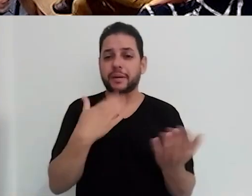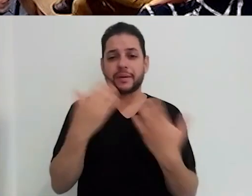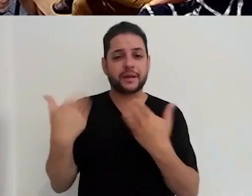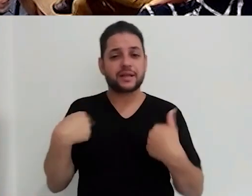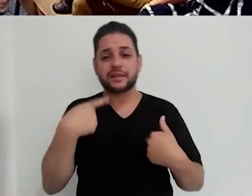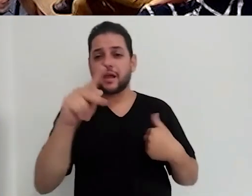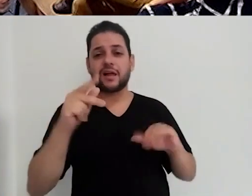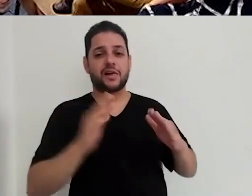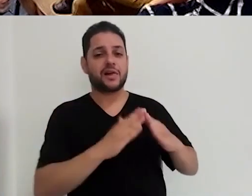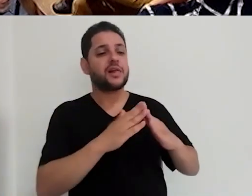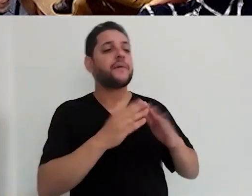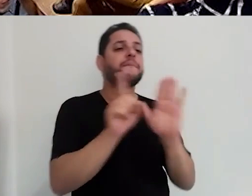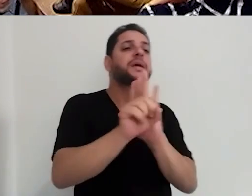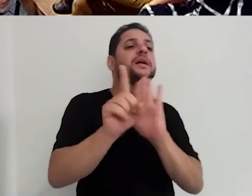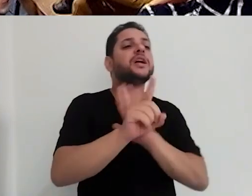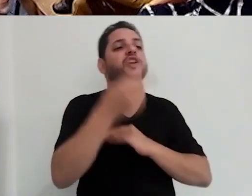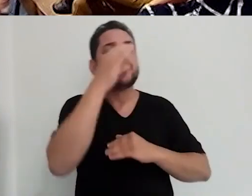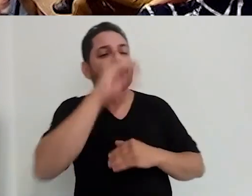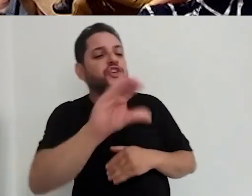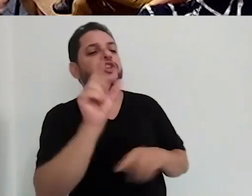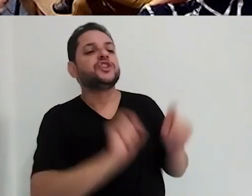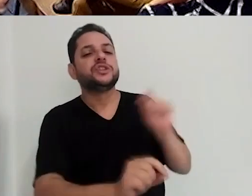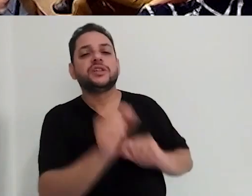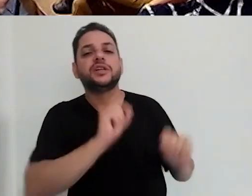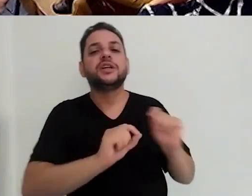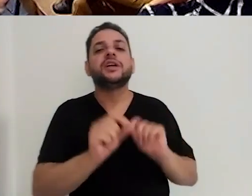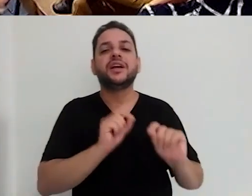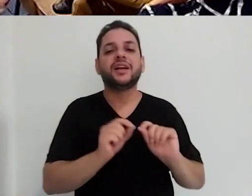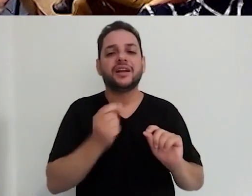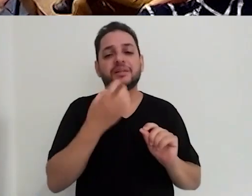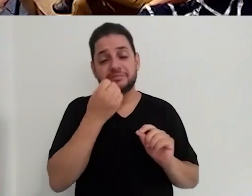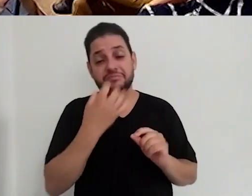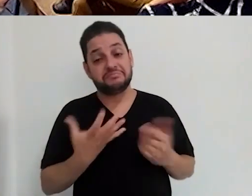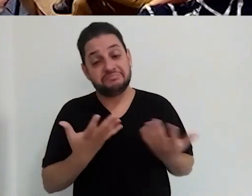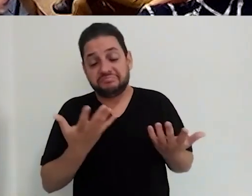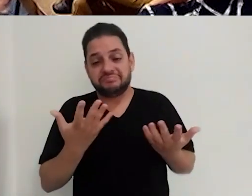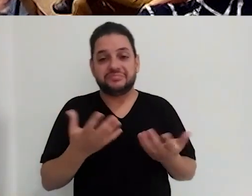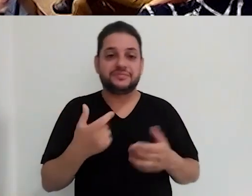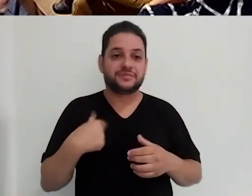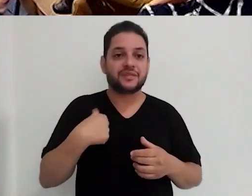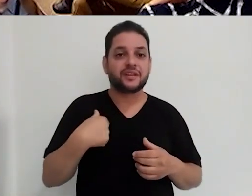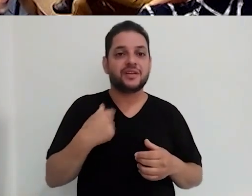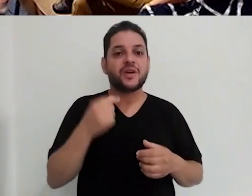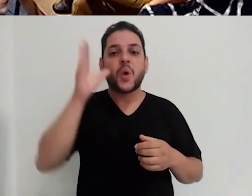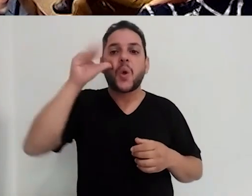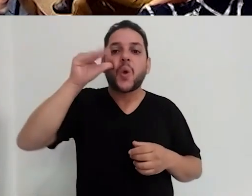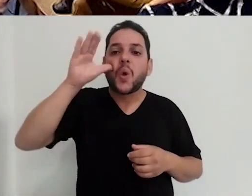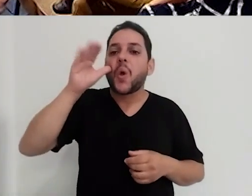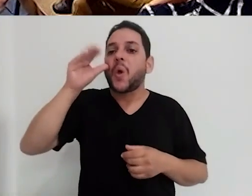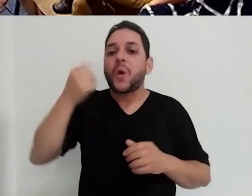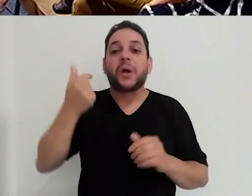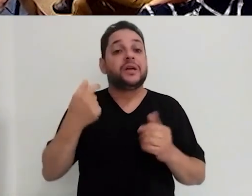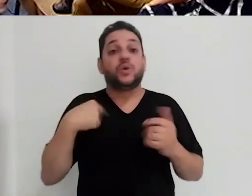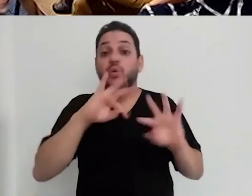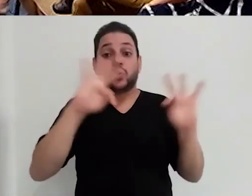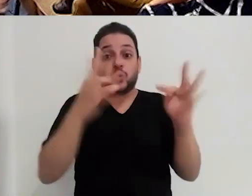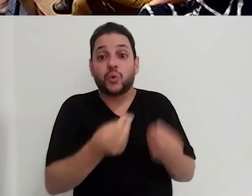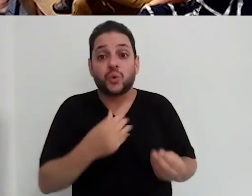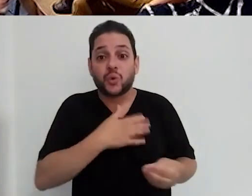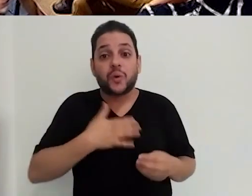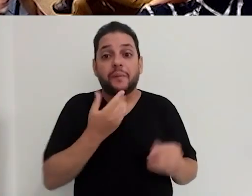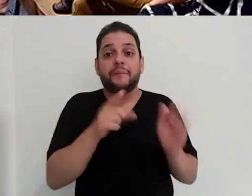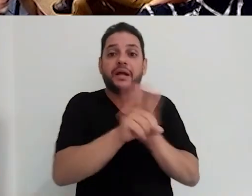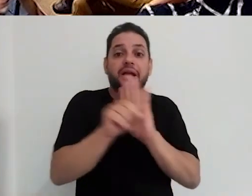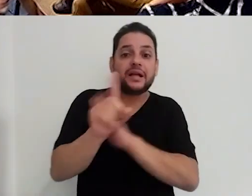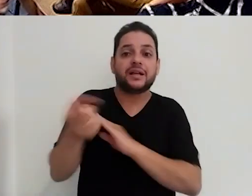pessoa, perguntar sobre o elefante, demonstrar o interesse, porque é interessante. Eu sou uma pessoa curiosa e eu me interesso por praticamente tudo. Então, não é